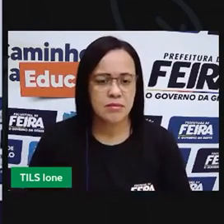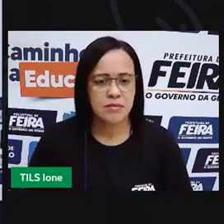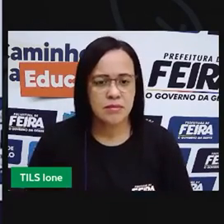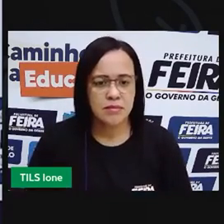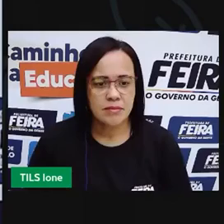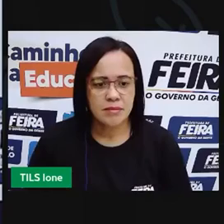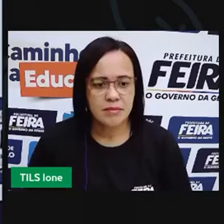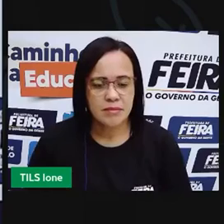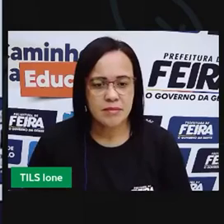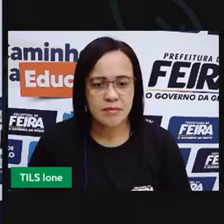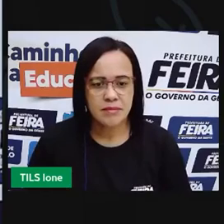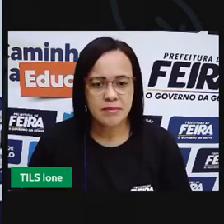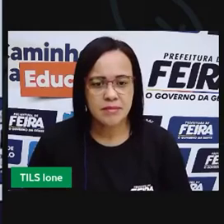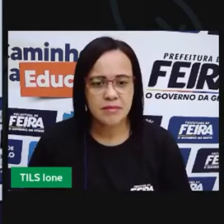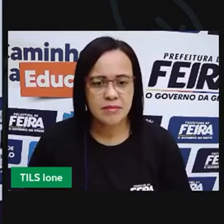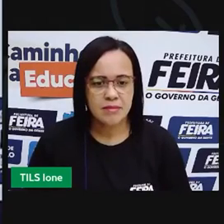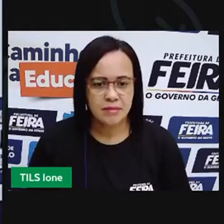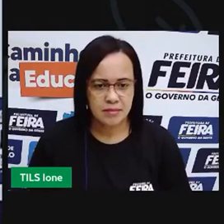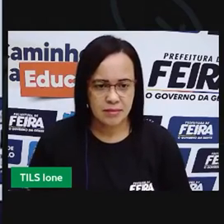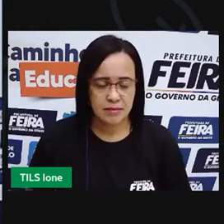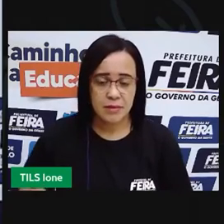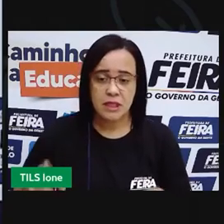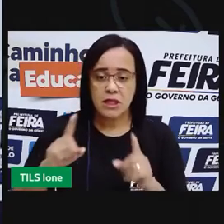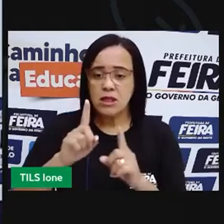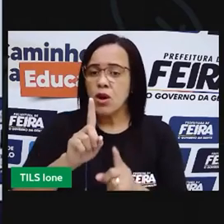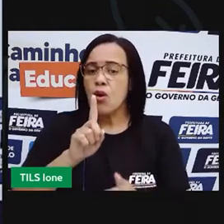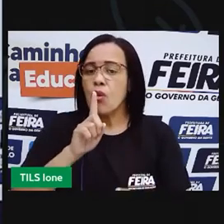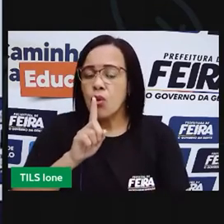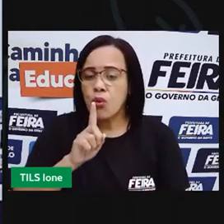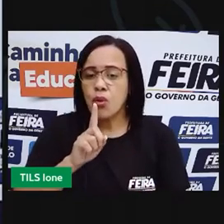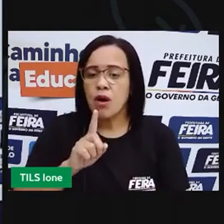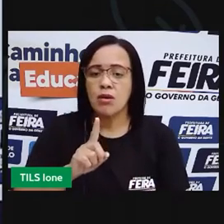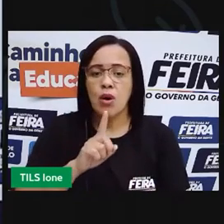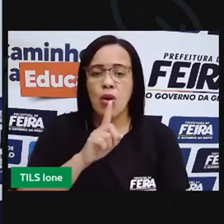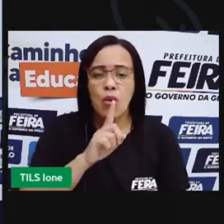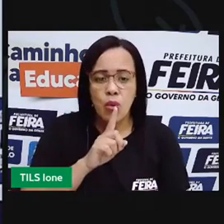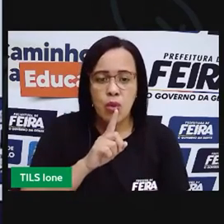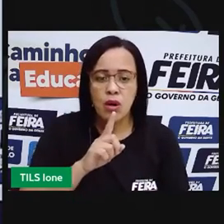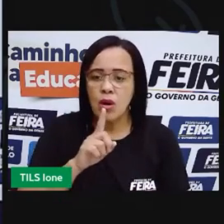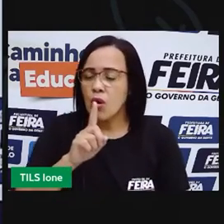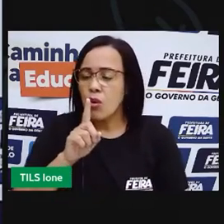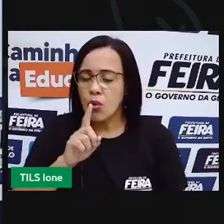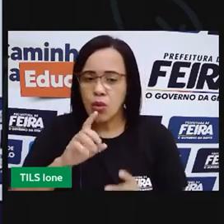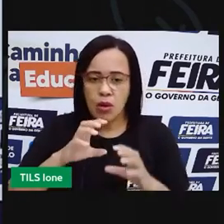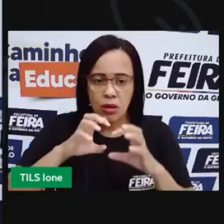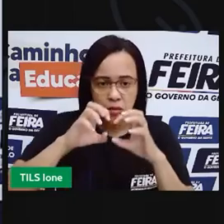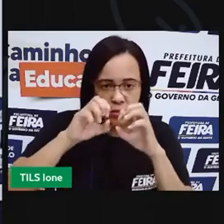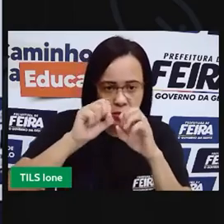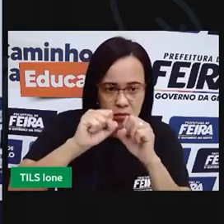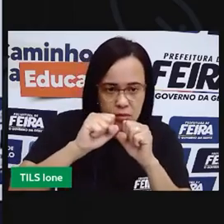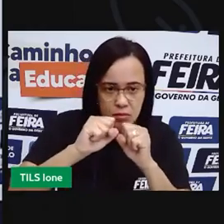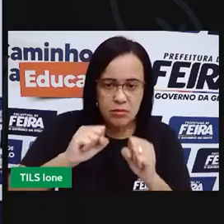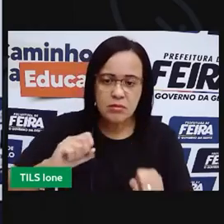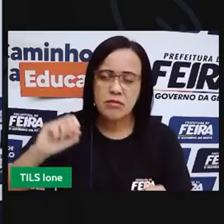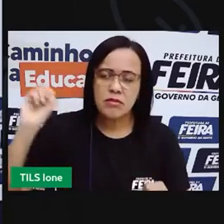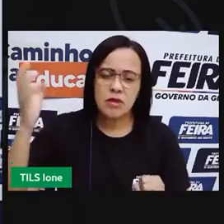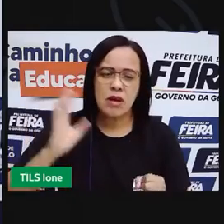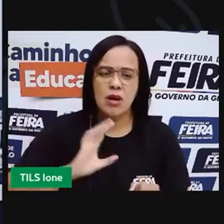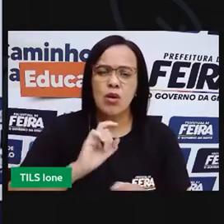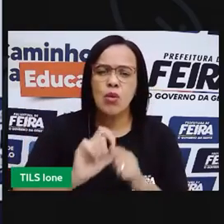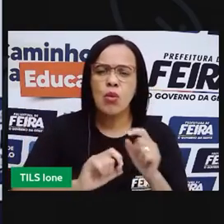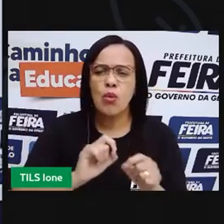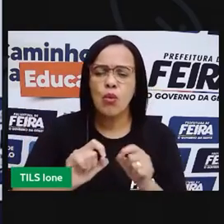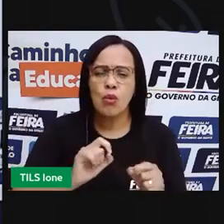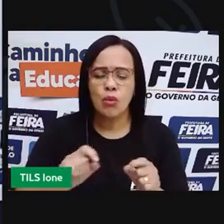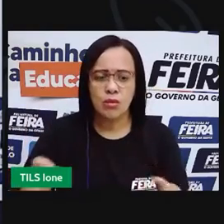Oi e a grande ver seu pai ele já me diz o teu feitiço